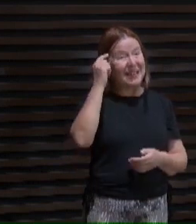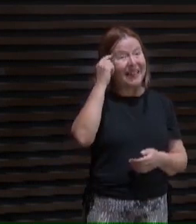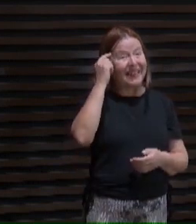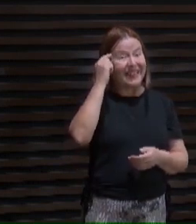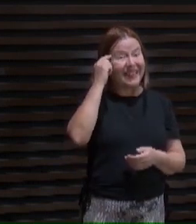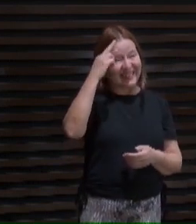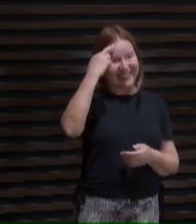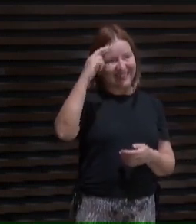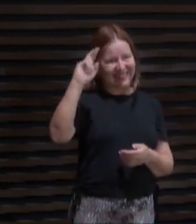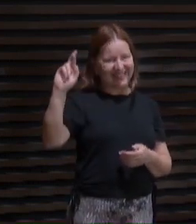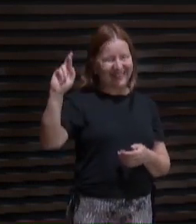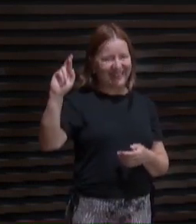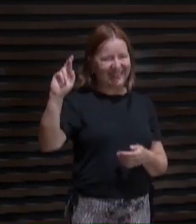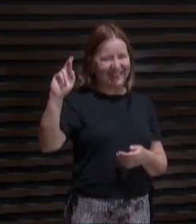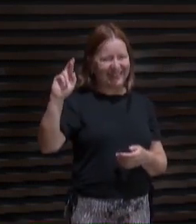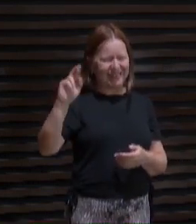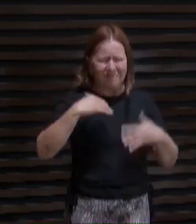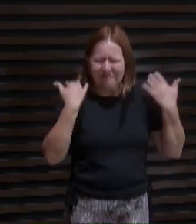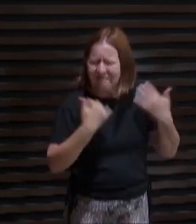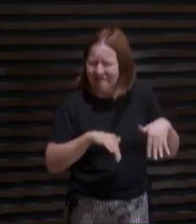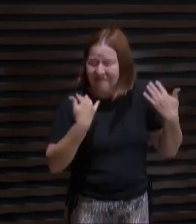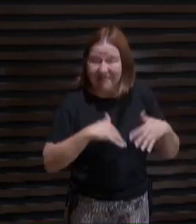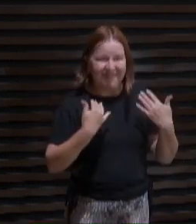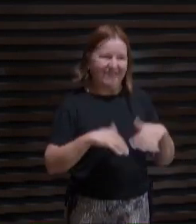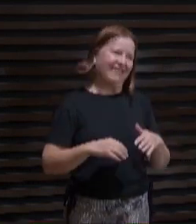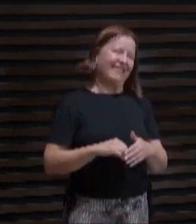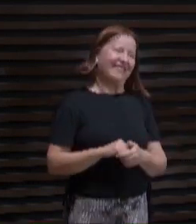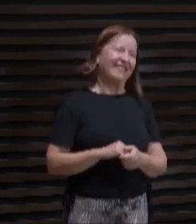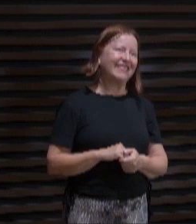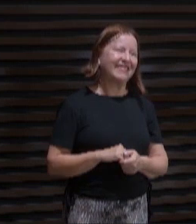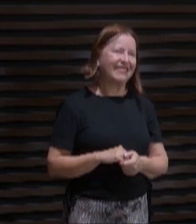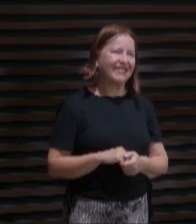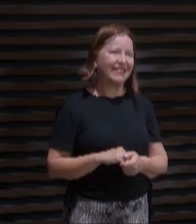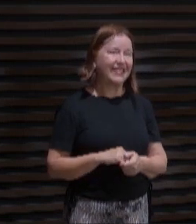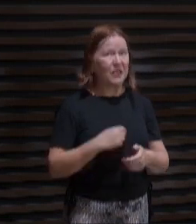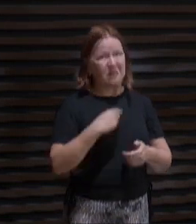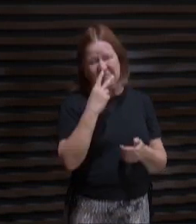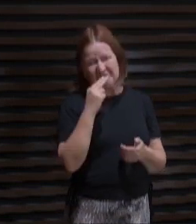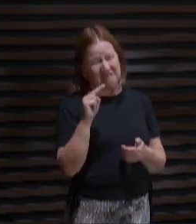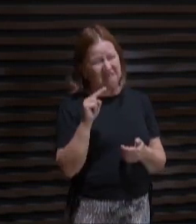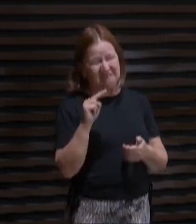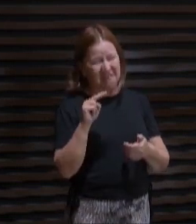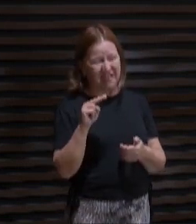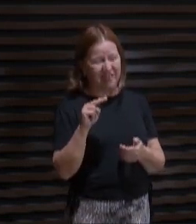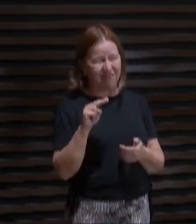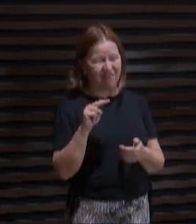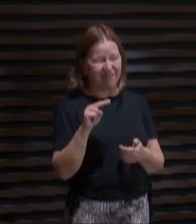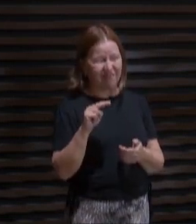do Senhor são inumeráveis. Eu não considero isso apenas um